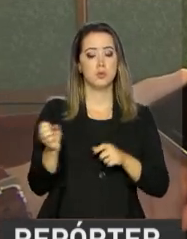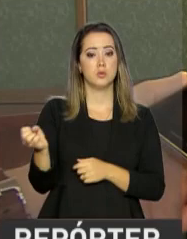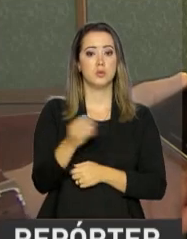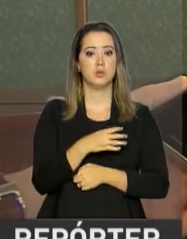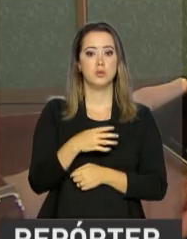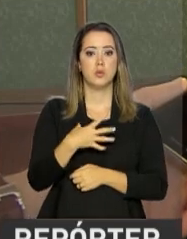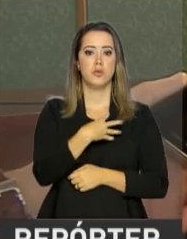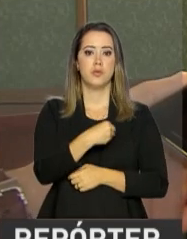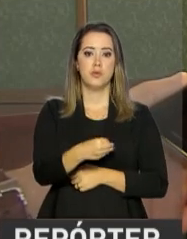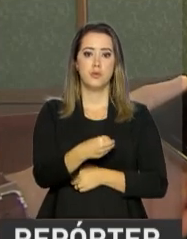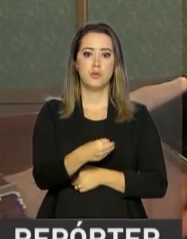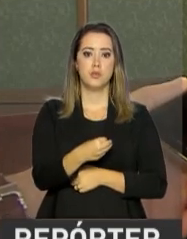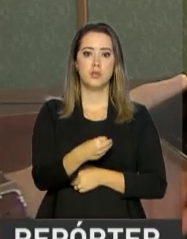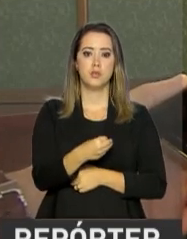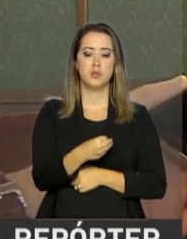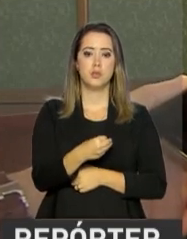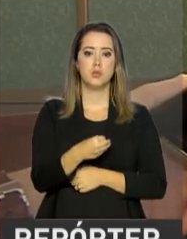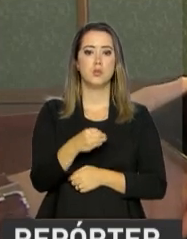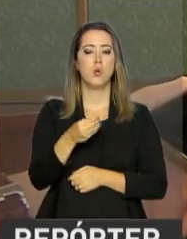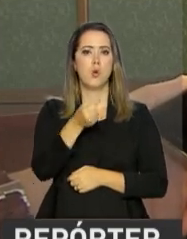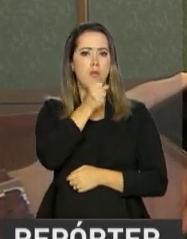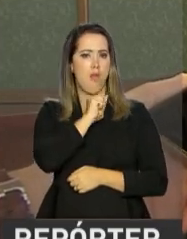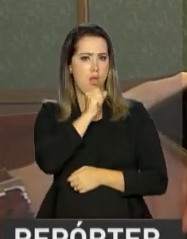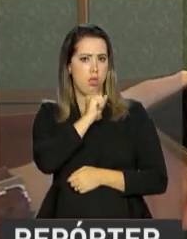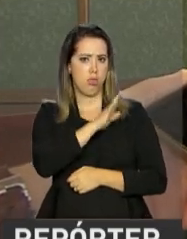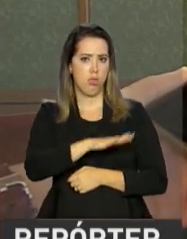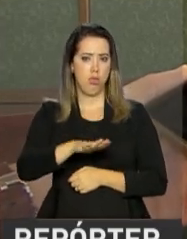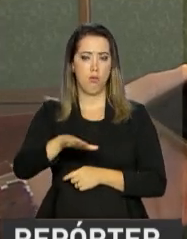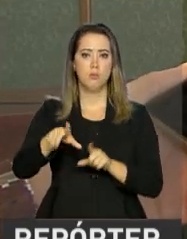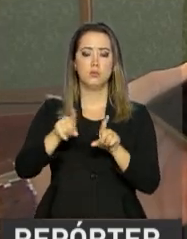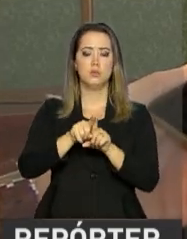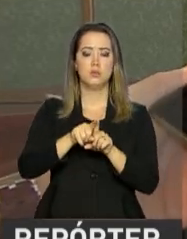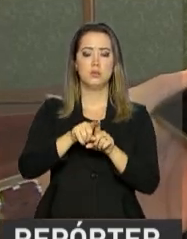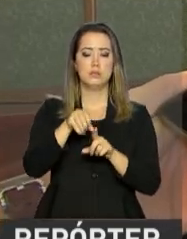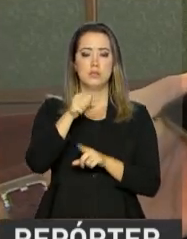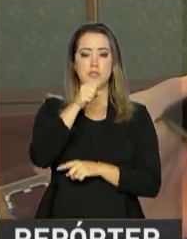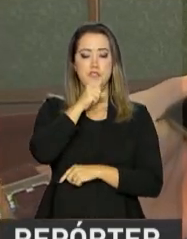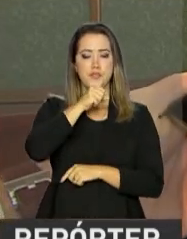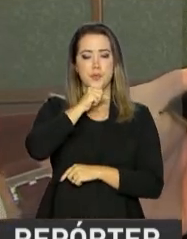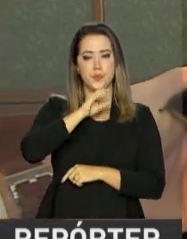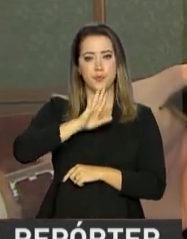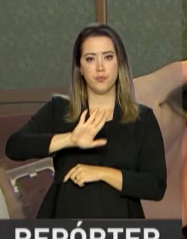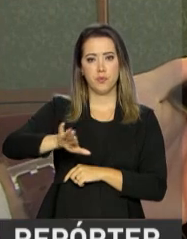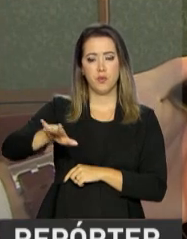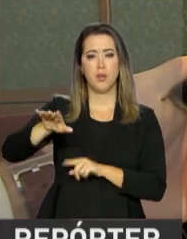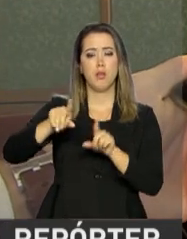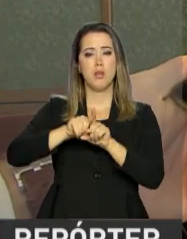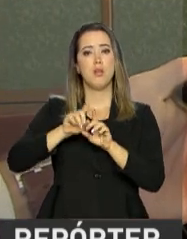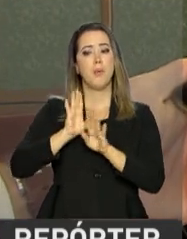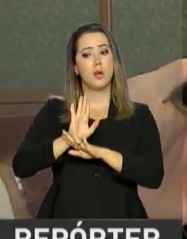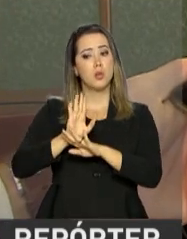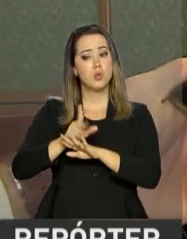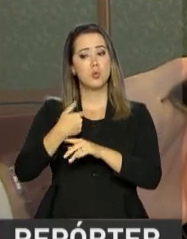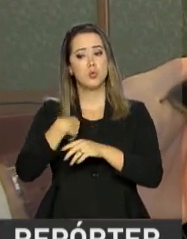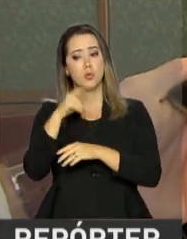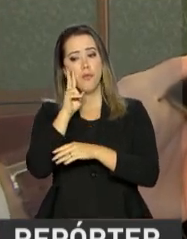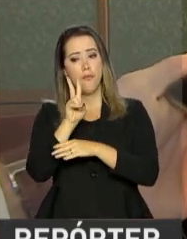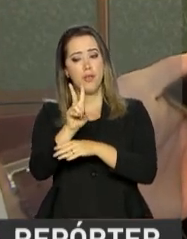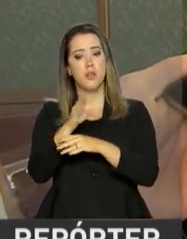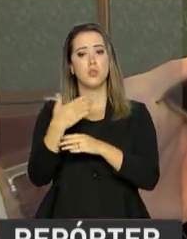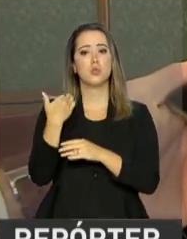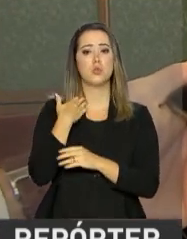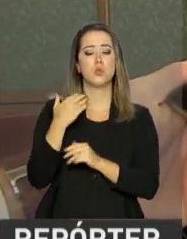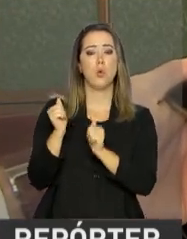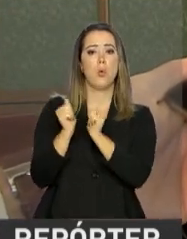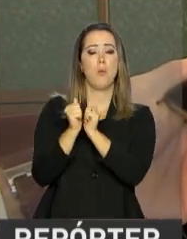novas, filhos, netos desse público com idade mais avançada, para que auxilie, verifique na agência do Banco do